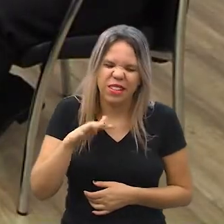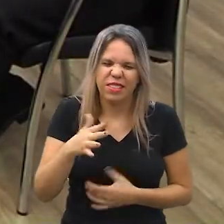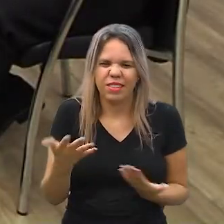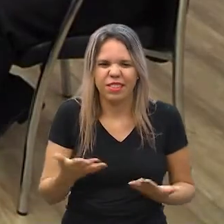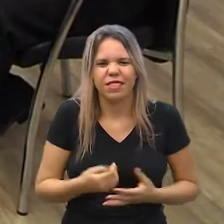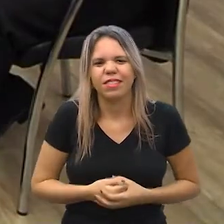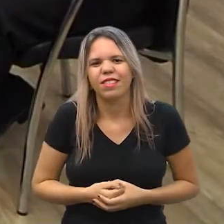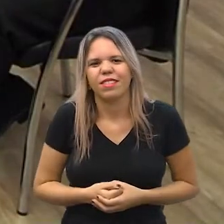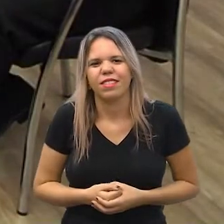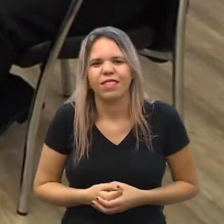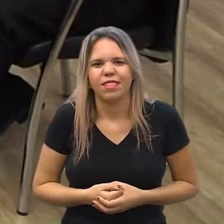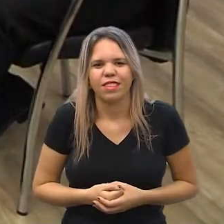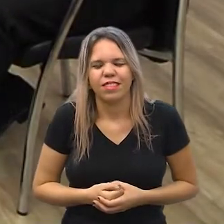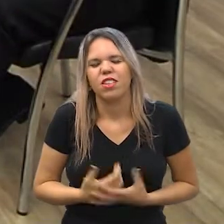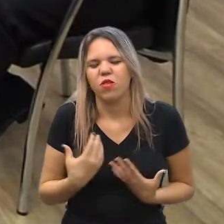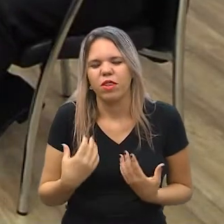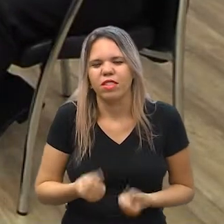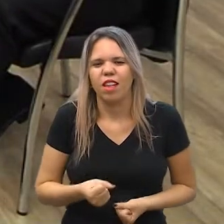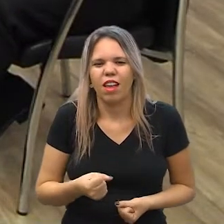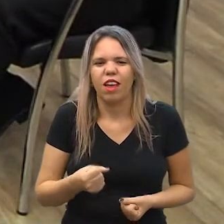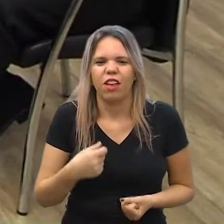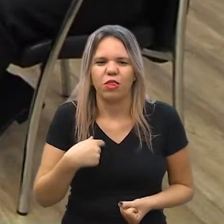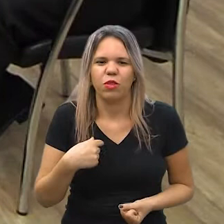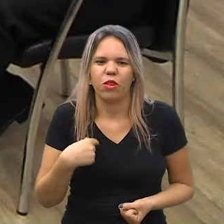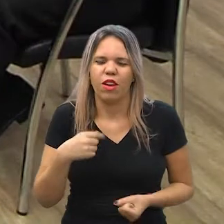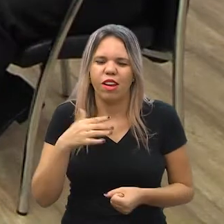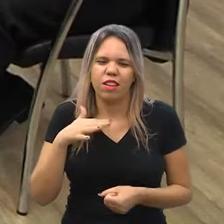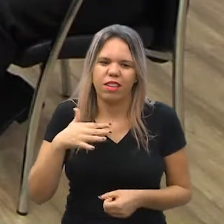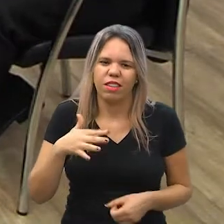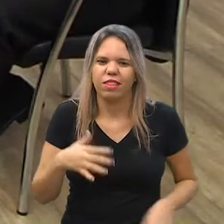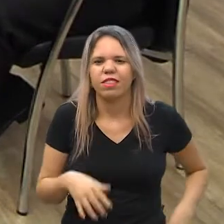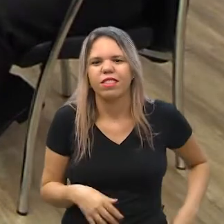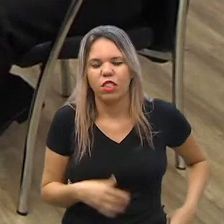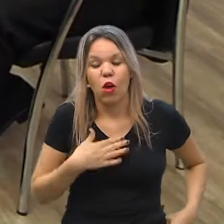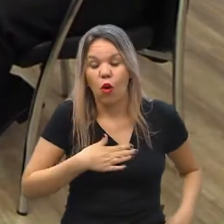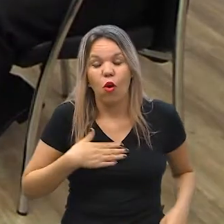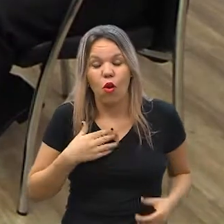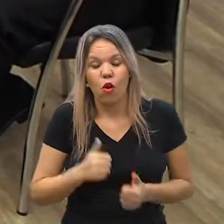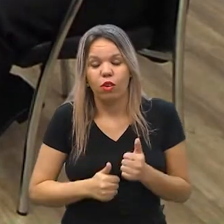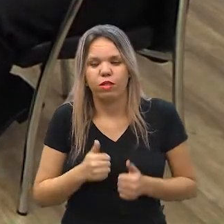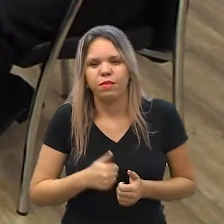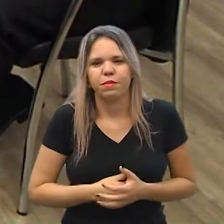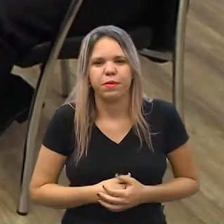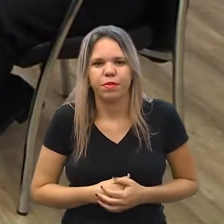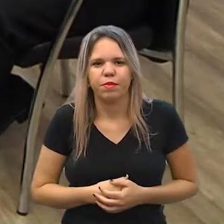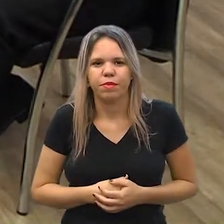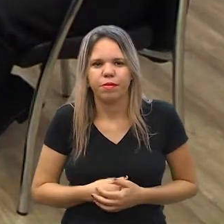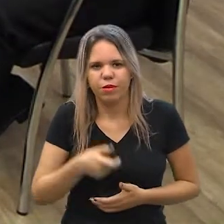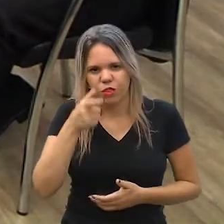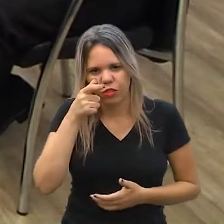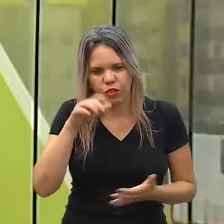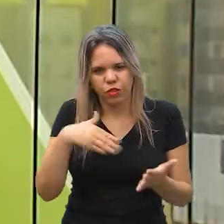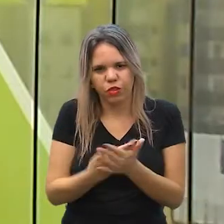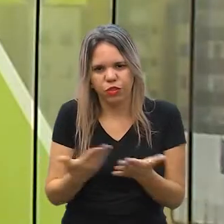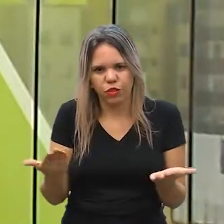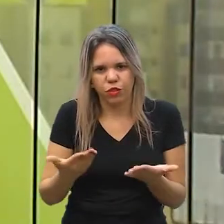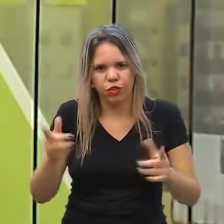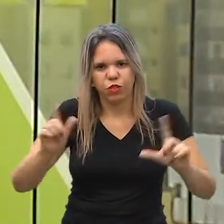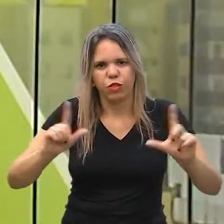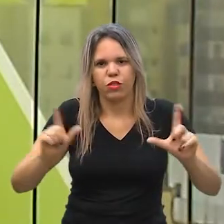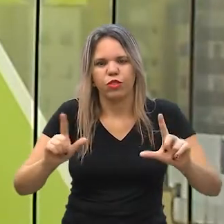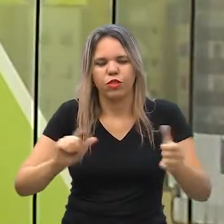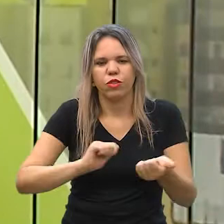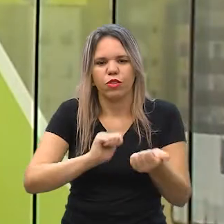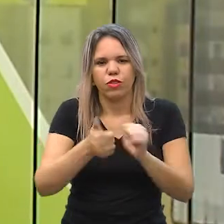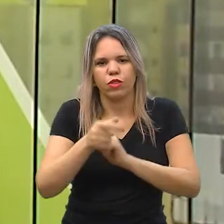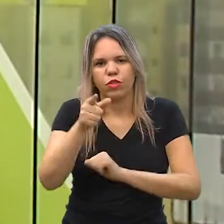pau. Convicto, né? Não vou mentir aqui. Convicto, mas gosto muito de futebol. Muito bom. E assiste até hoje na televisão,